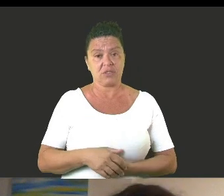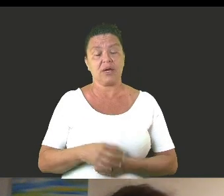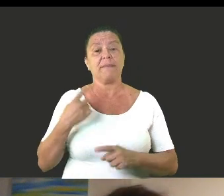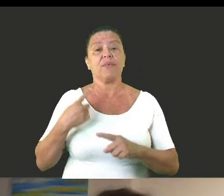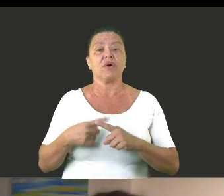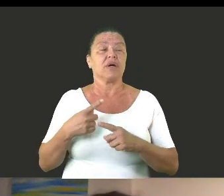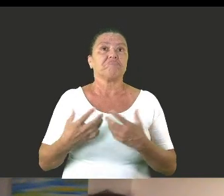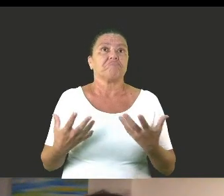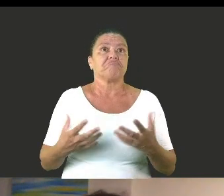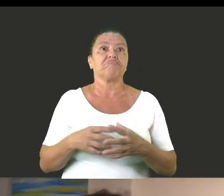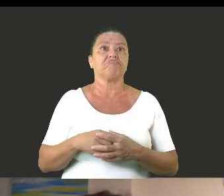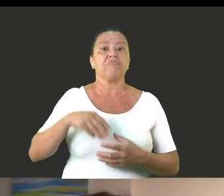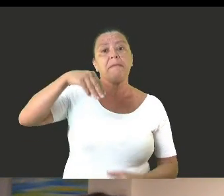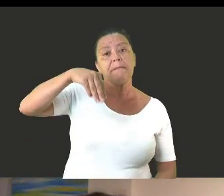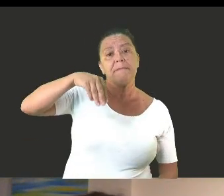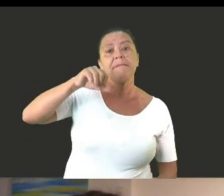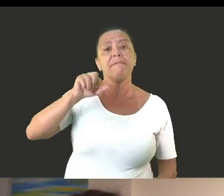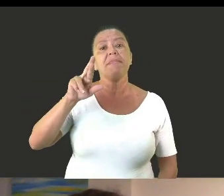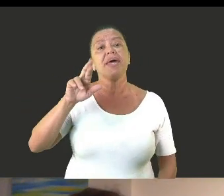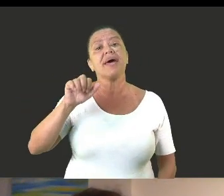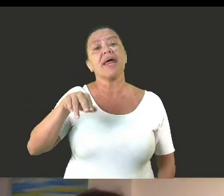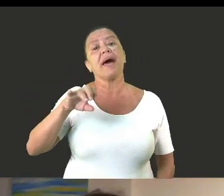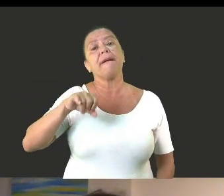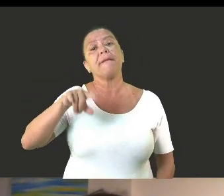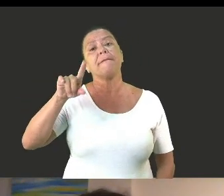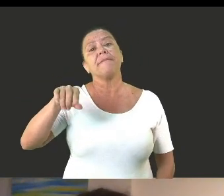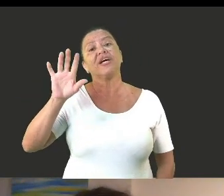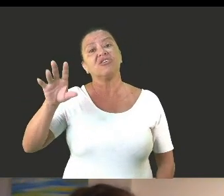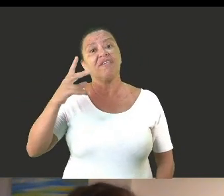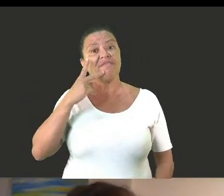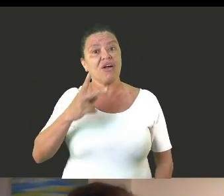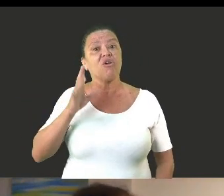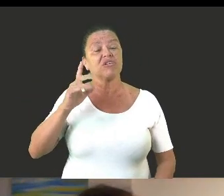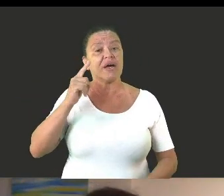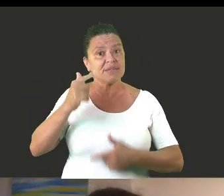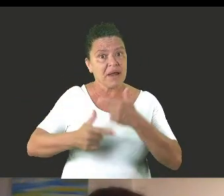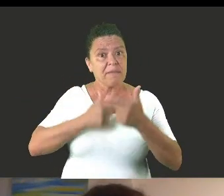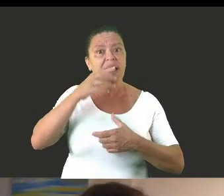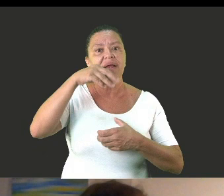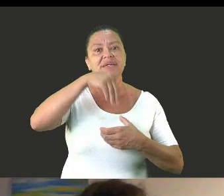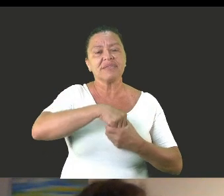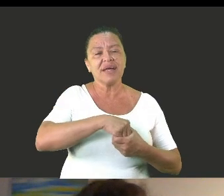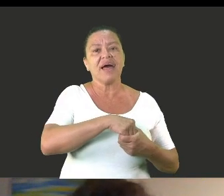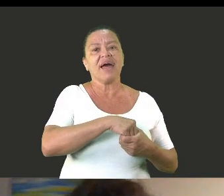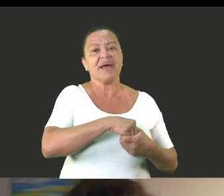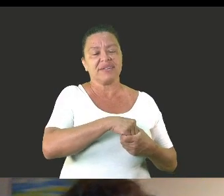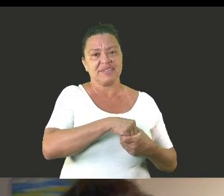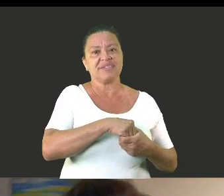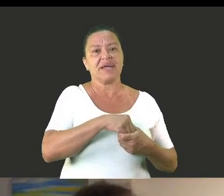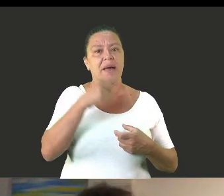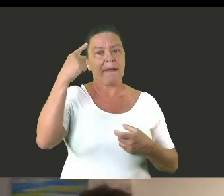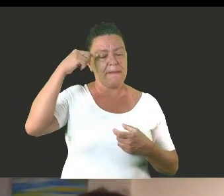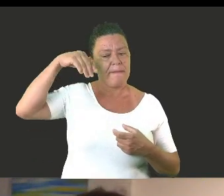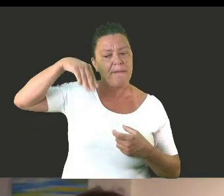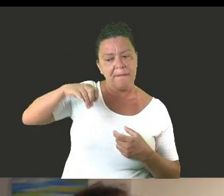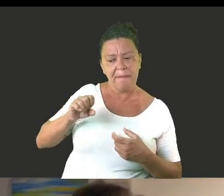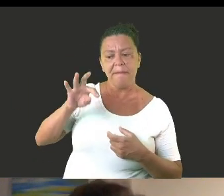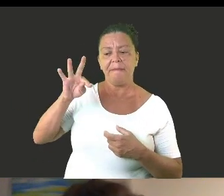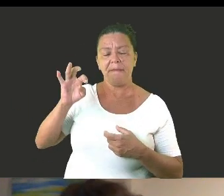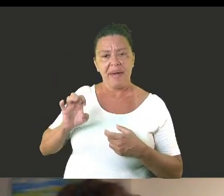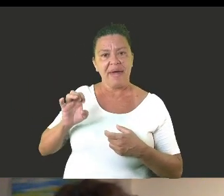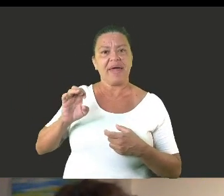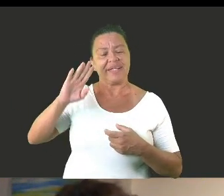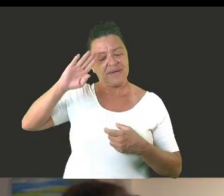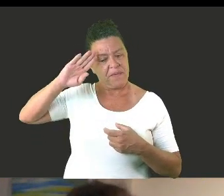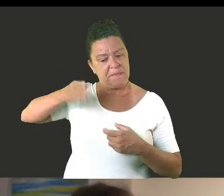porque Miramei já disse, é o fluido cósmico universal trabalhado através da nossa mente que vai chegar